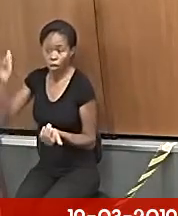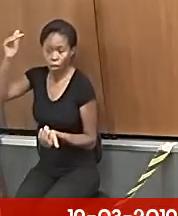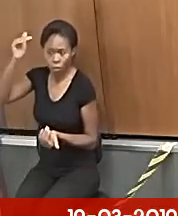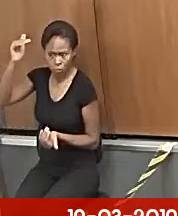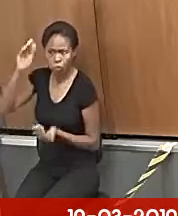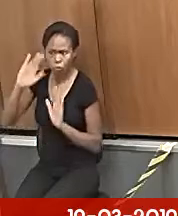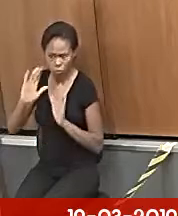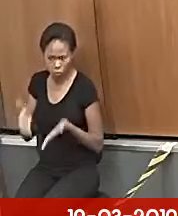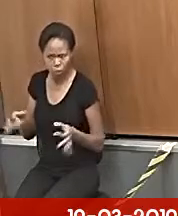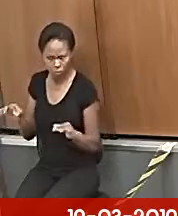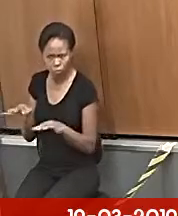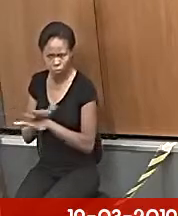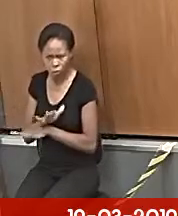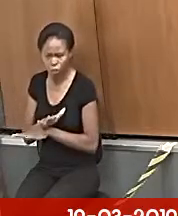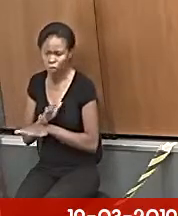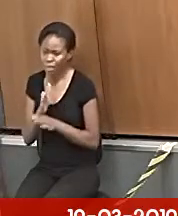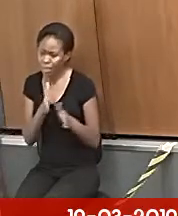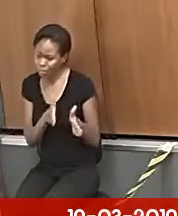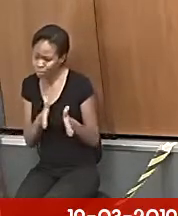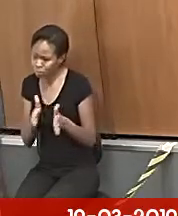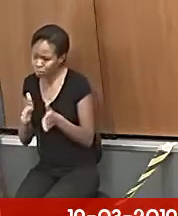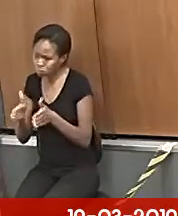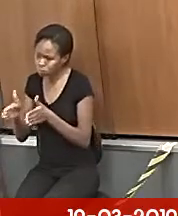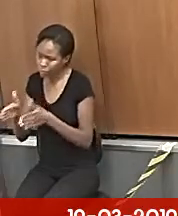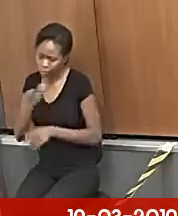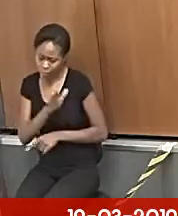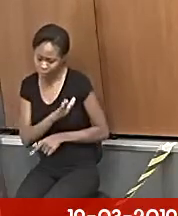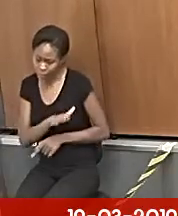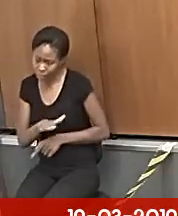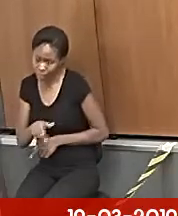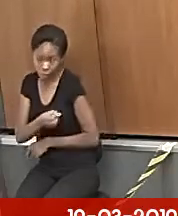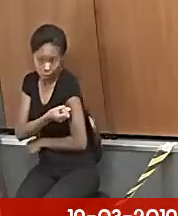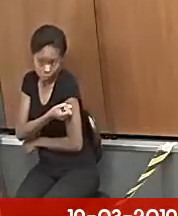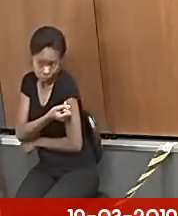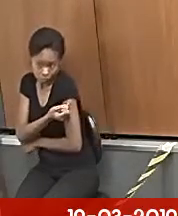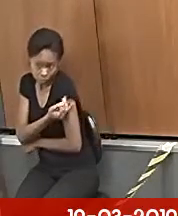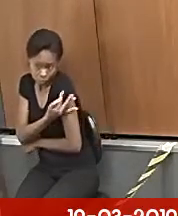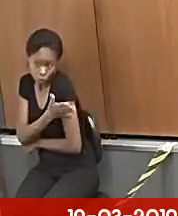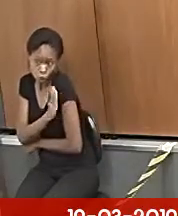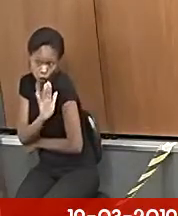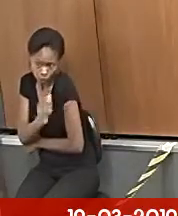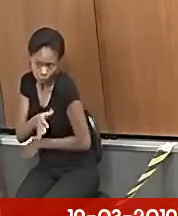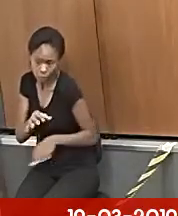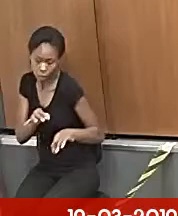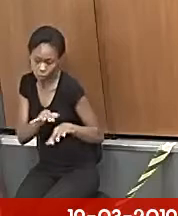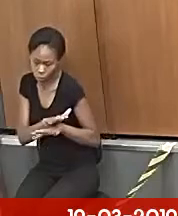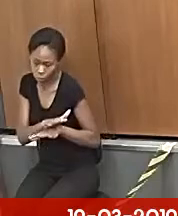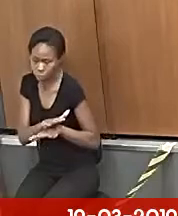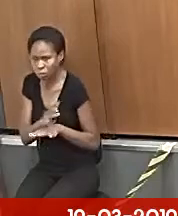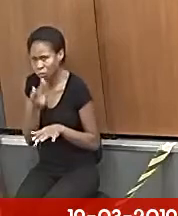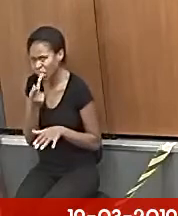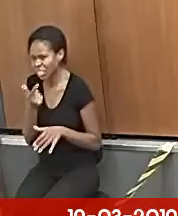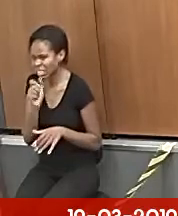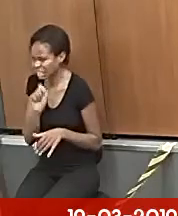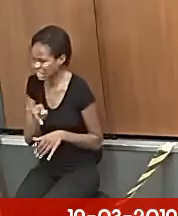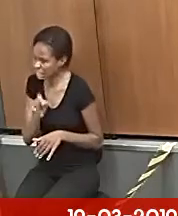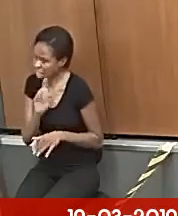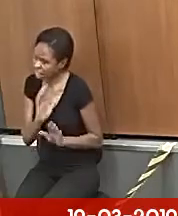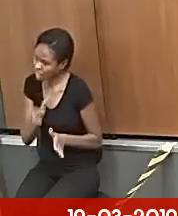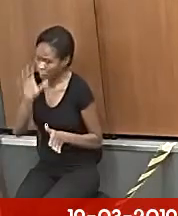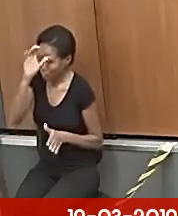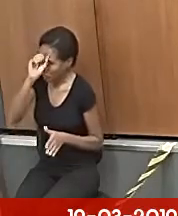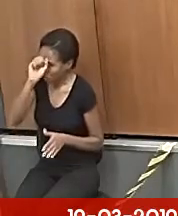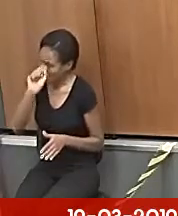pelo ciclo de vida da escolaridade não estou aqui questionando ou se eles aprenderam ou não aí depende da